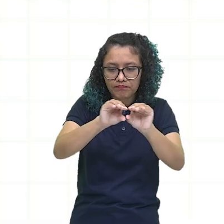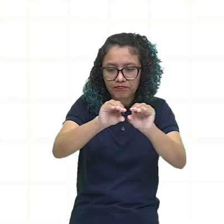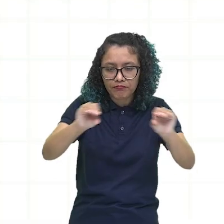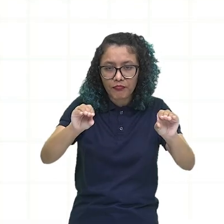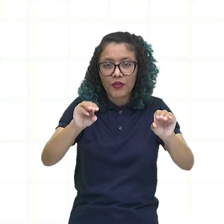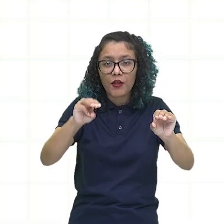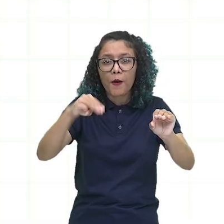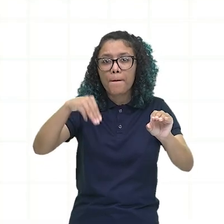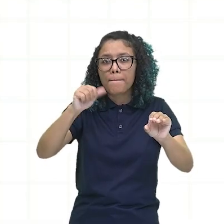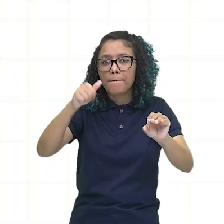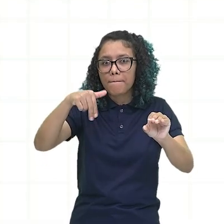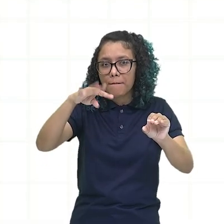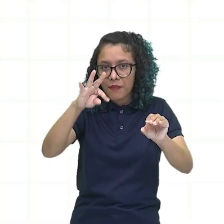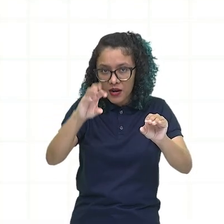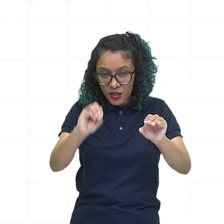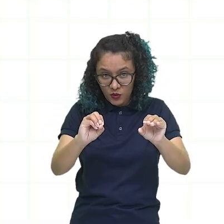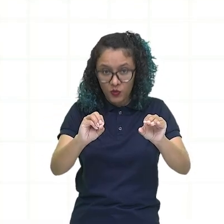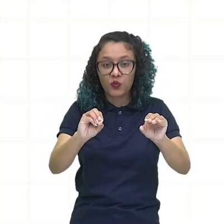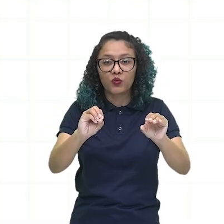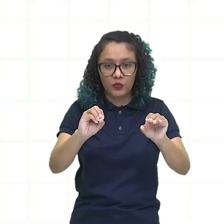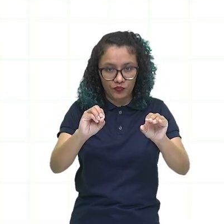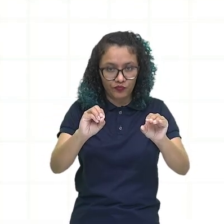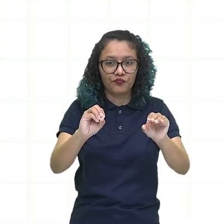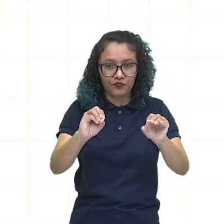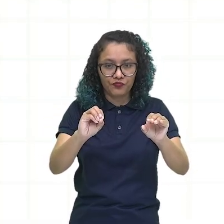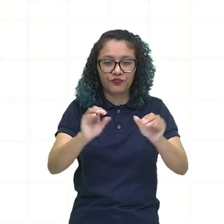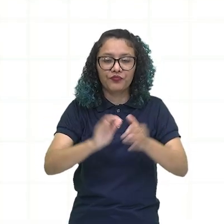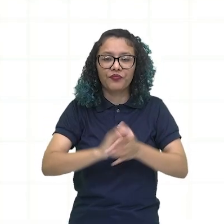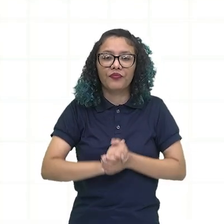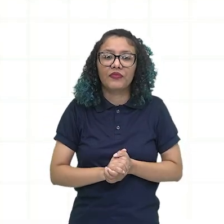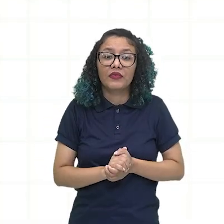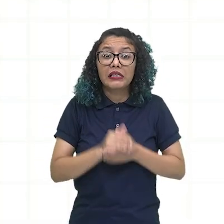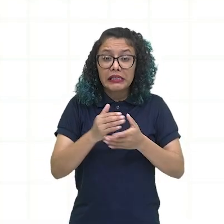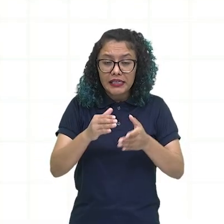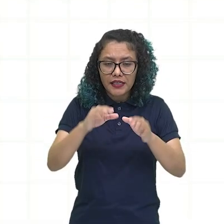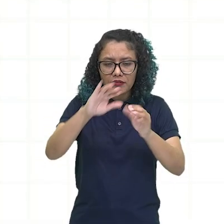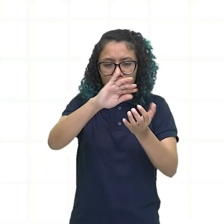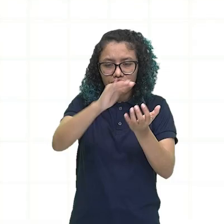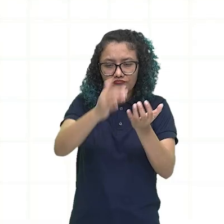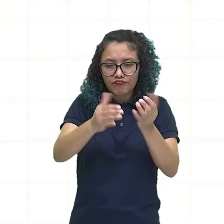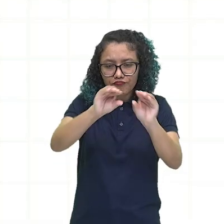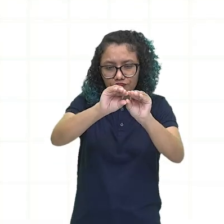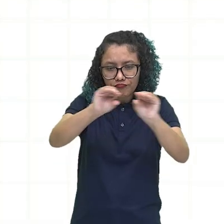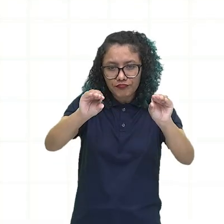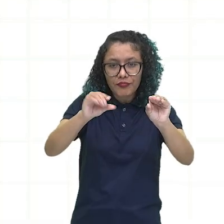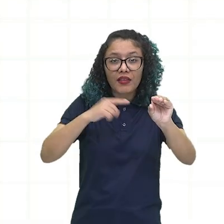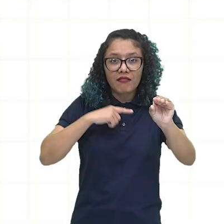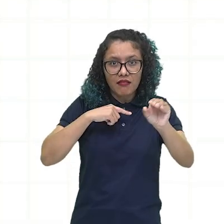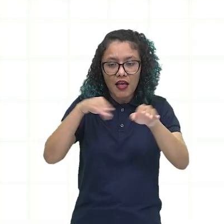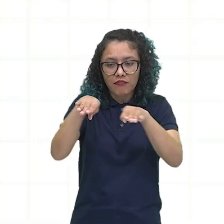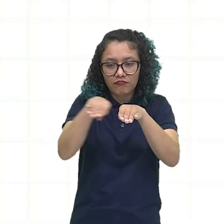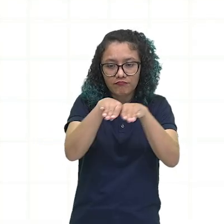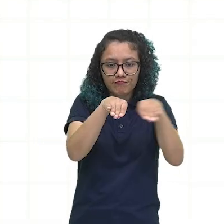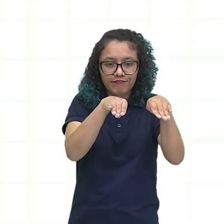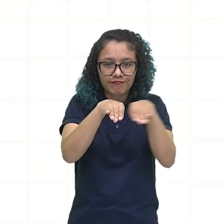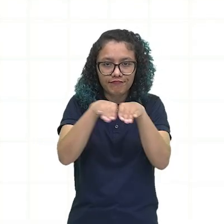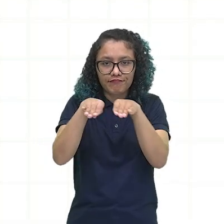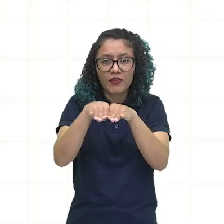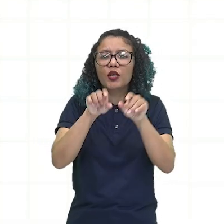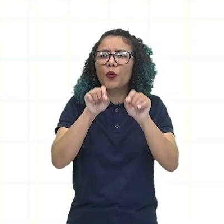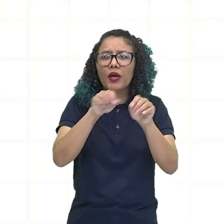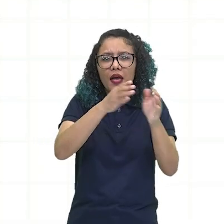lá mais no interior da Terra. E essa crosta, né, ela é dividida em placas que